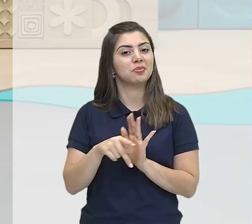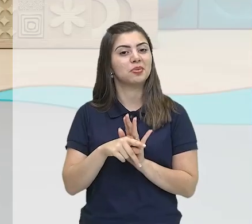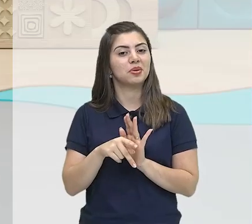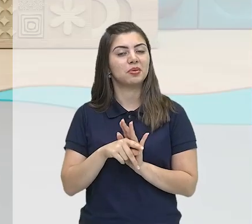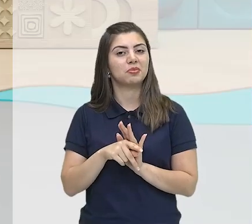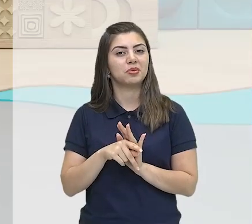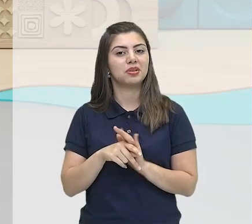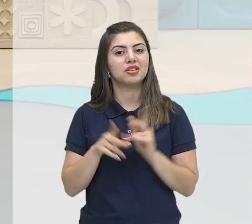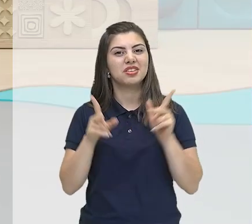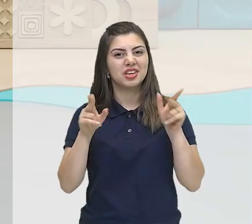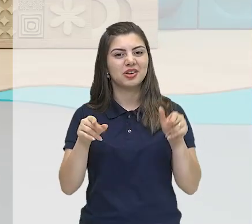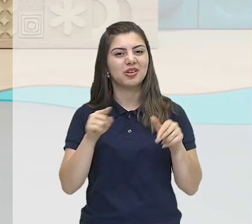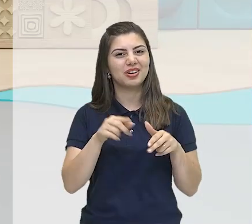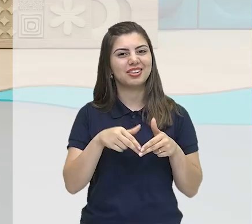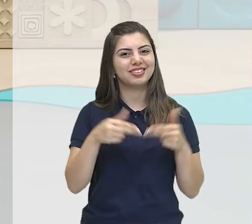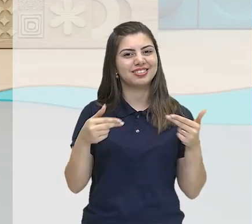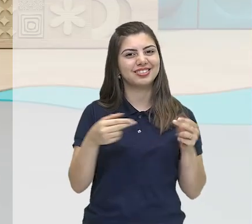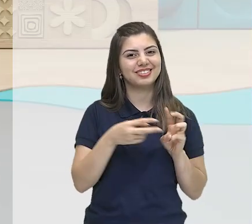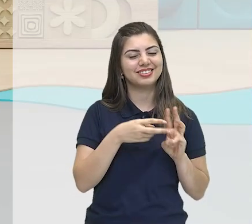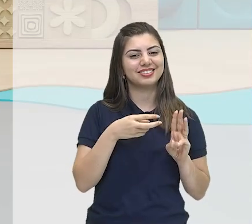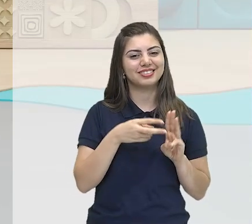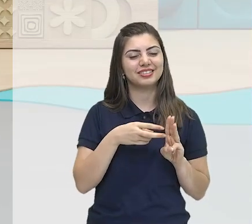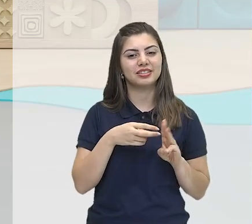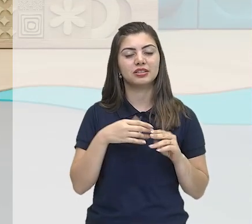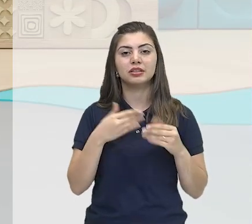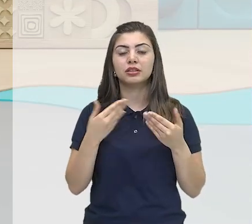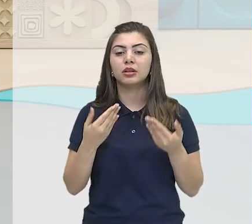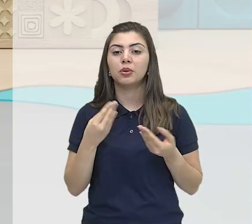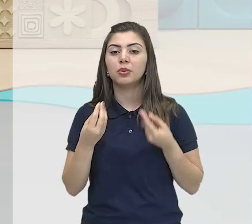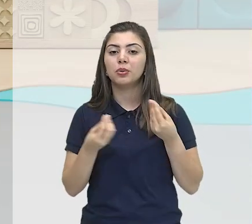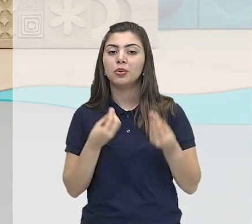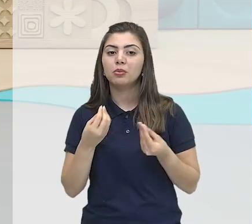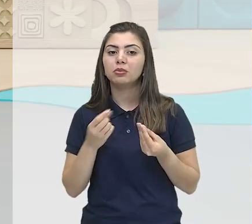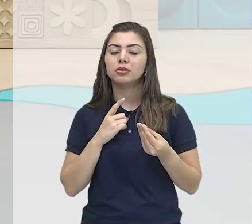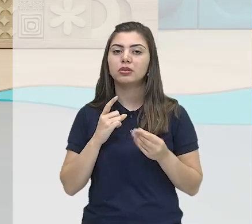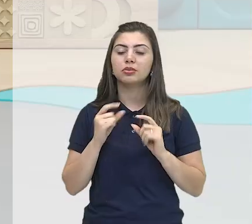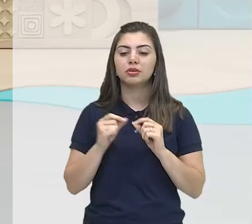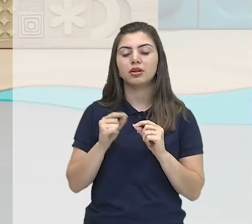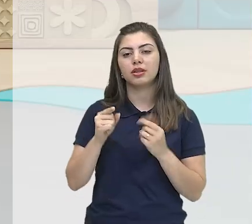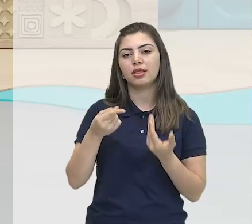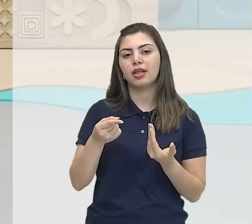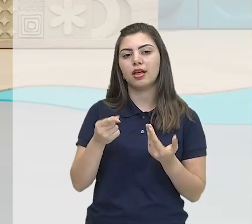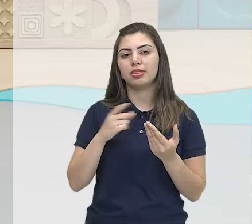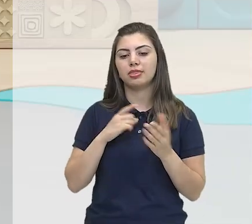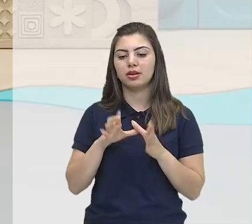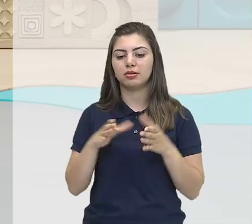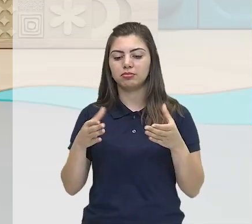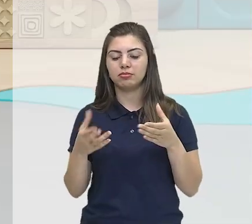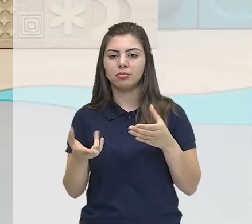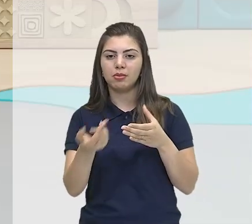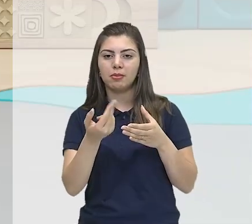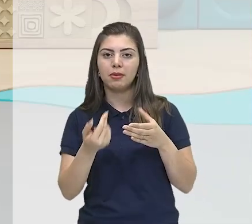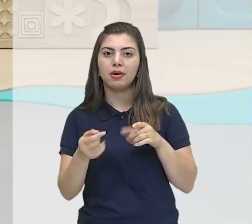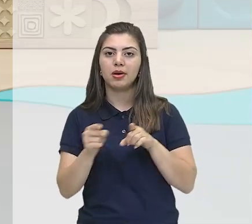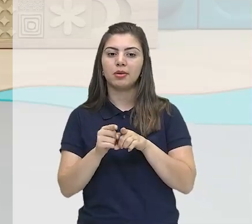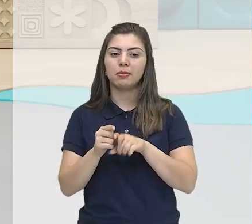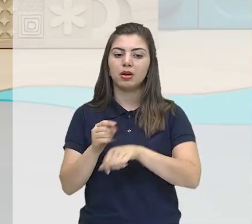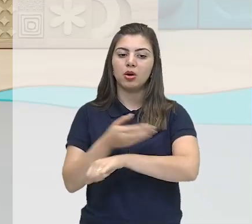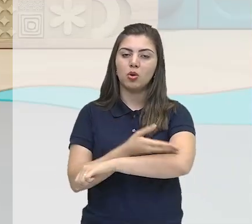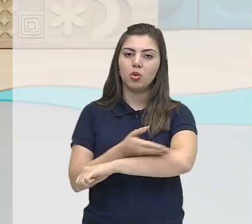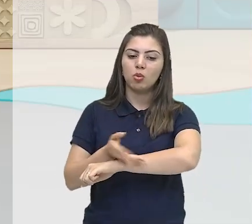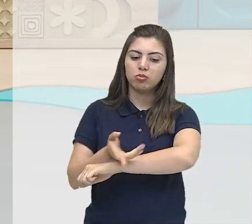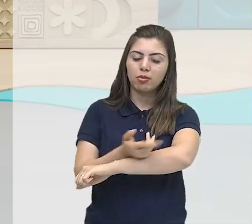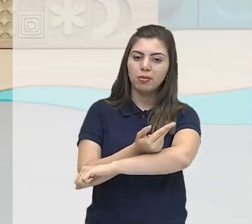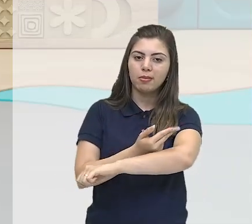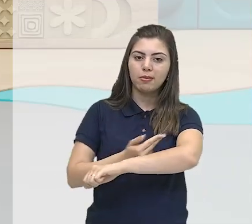na etnia indígena. Ela é também feita na cestaria, ela é feita na pintura corporal, e aqui também nós